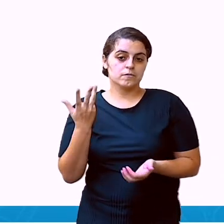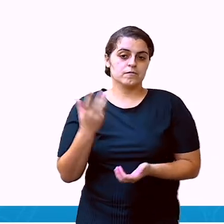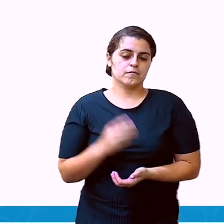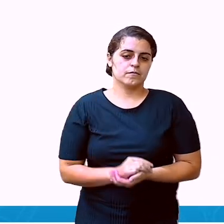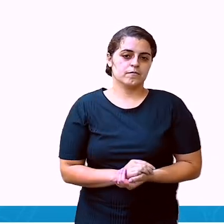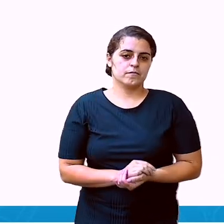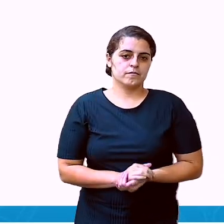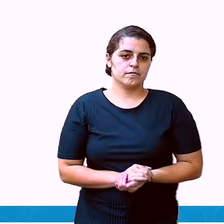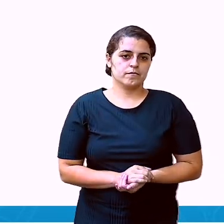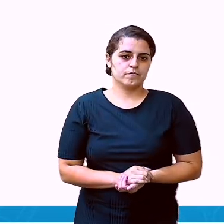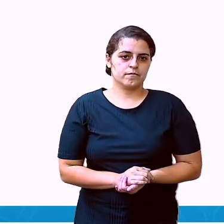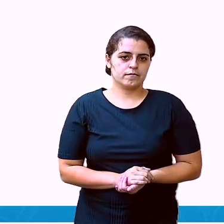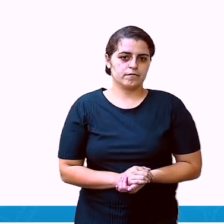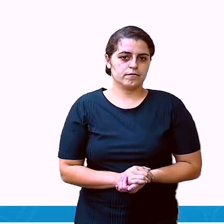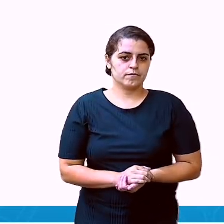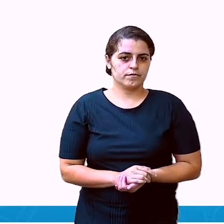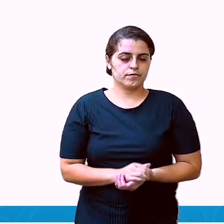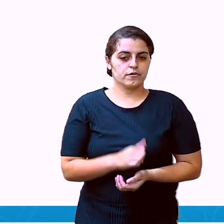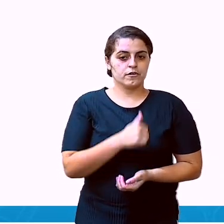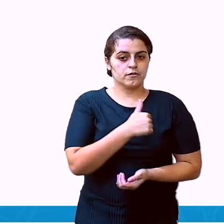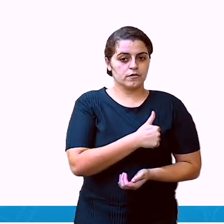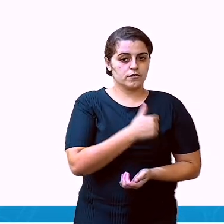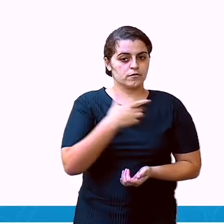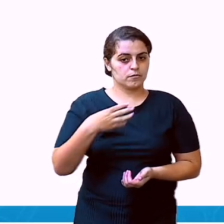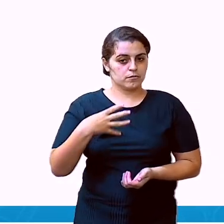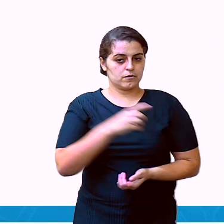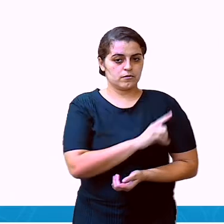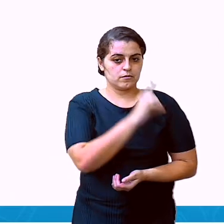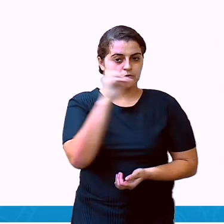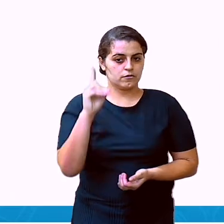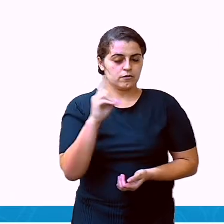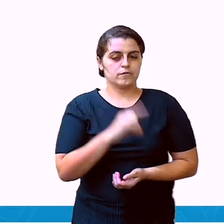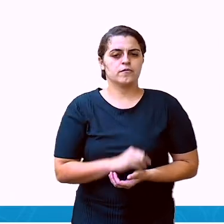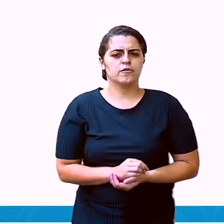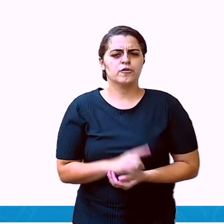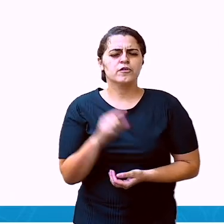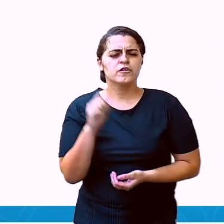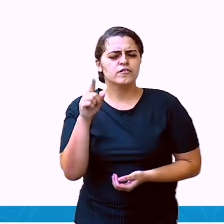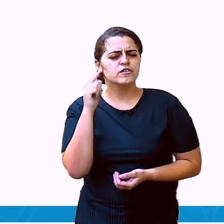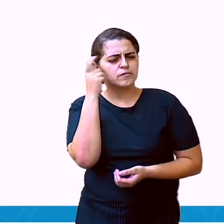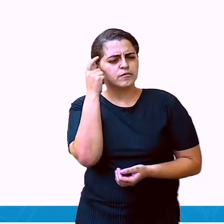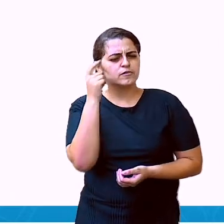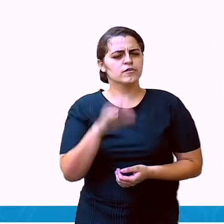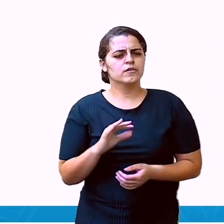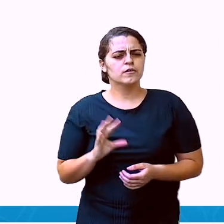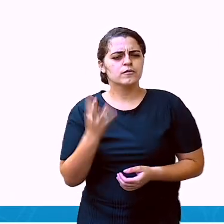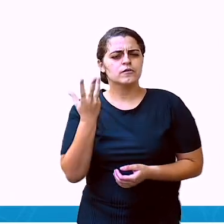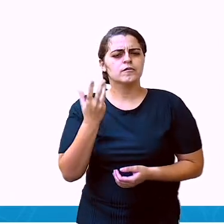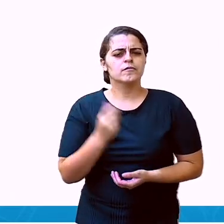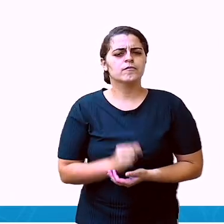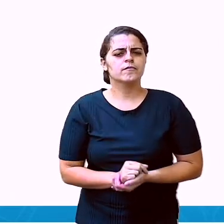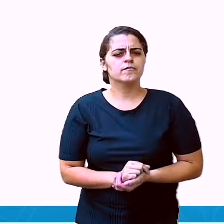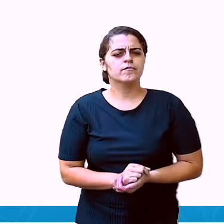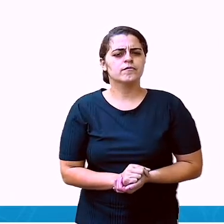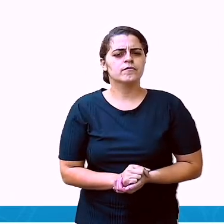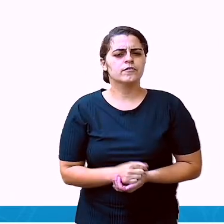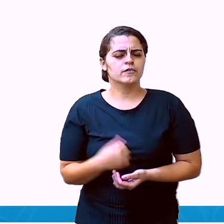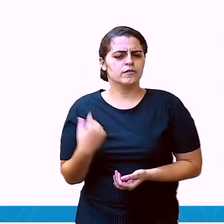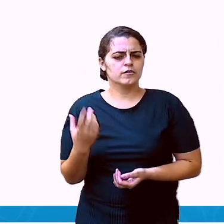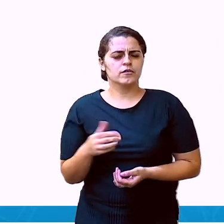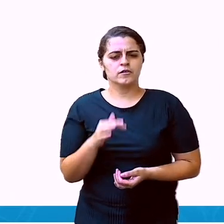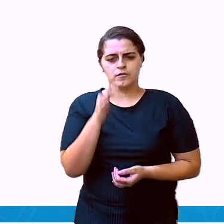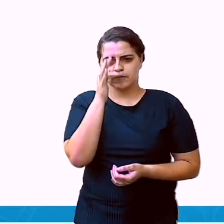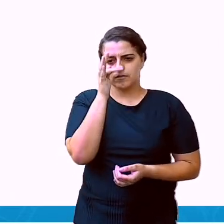alguma. E no 14º dia? O que você acha que aconteceu? Será que a nossa